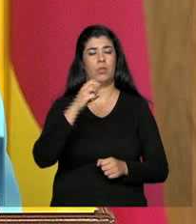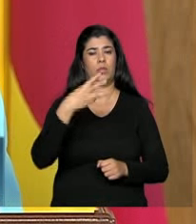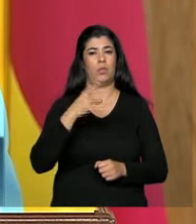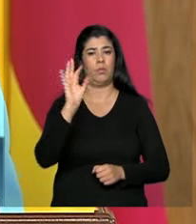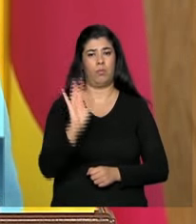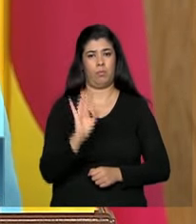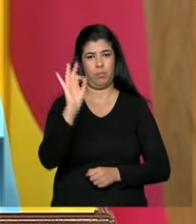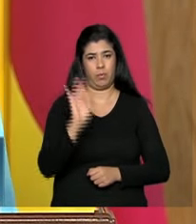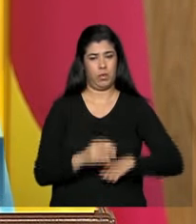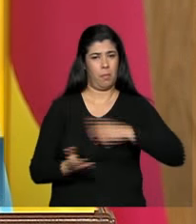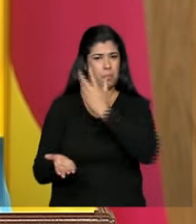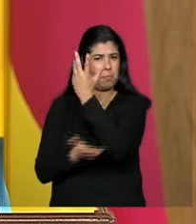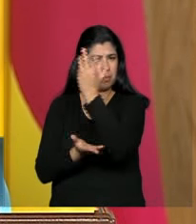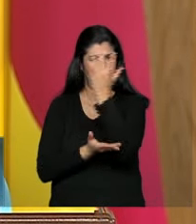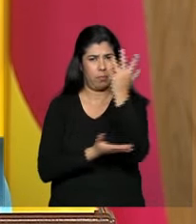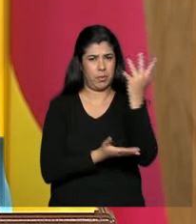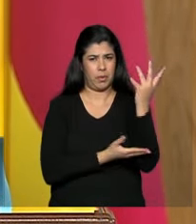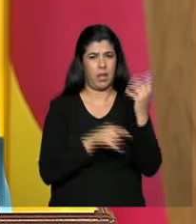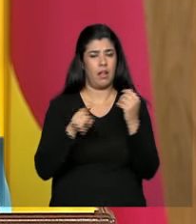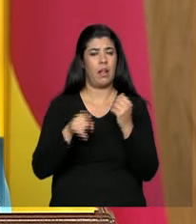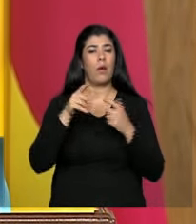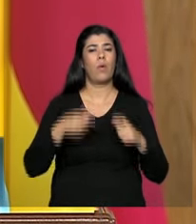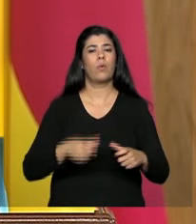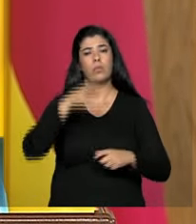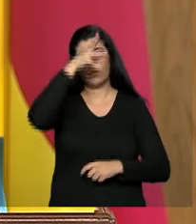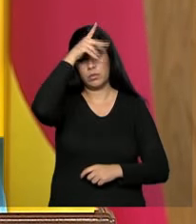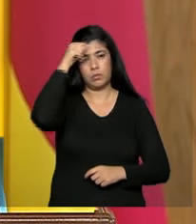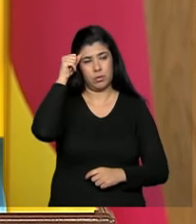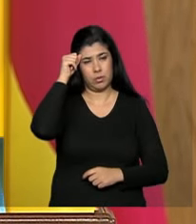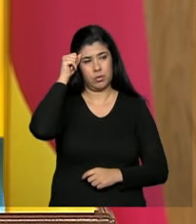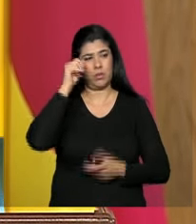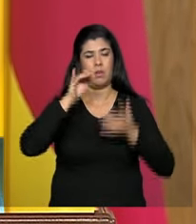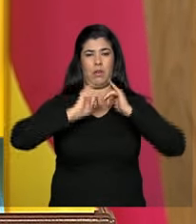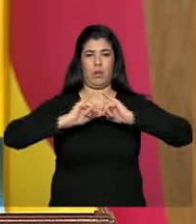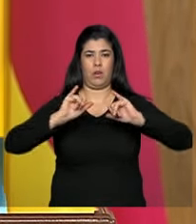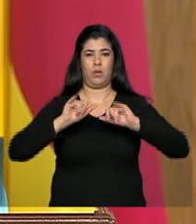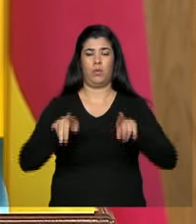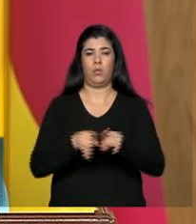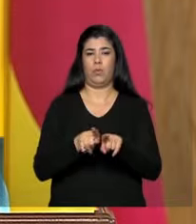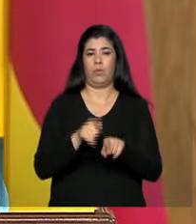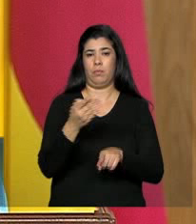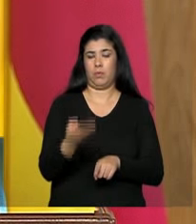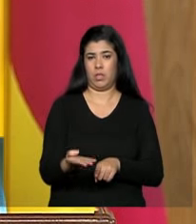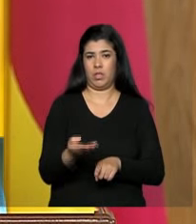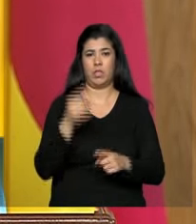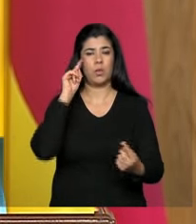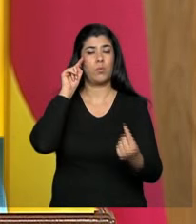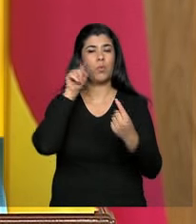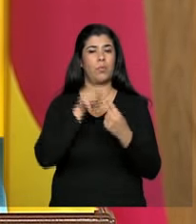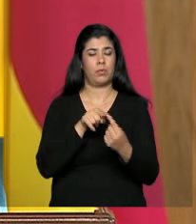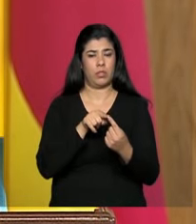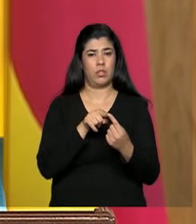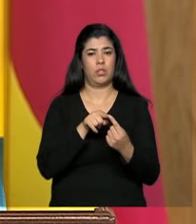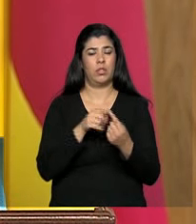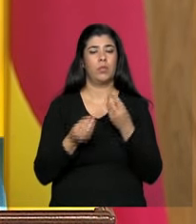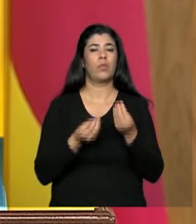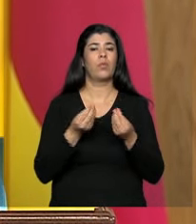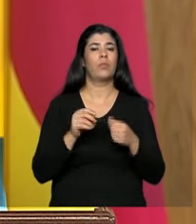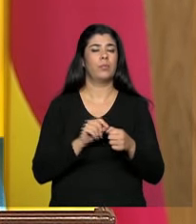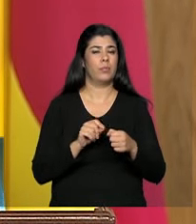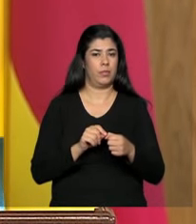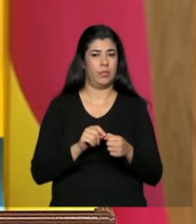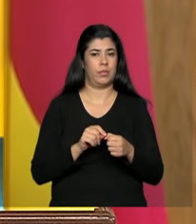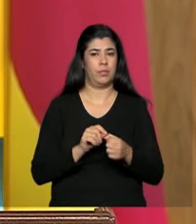o desmatamento ilegal da Amazônia. Anuncio essas metas em